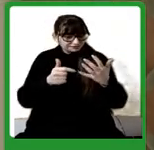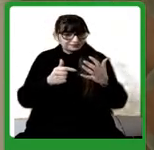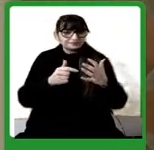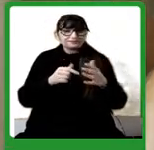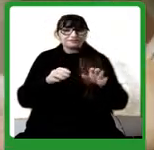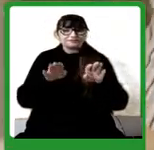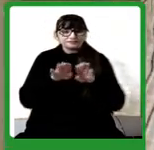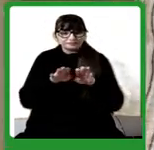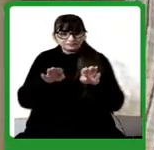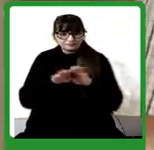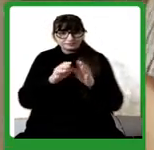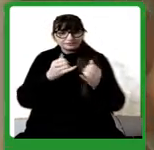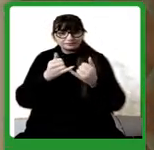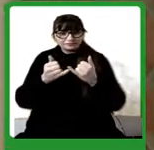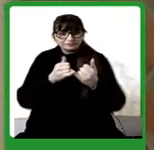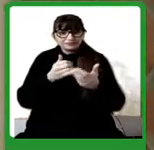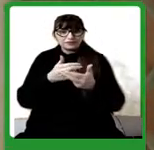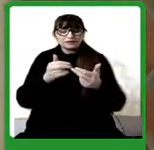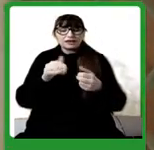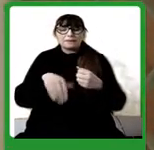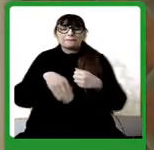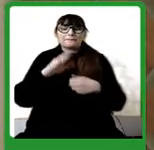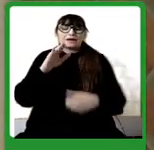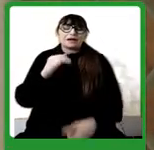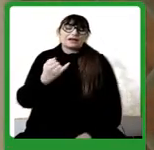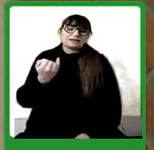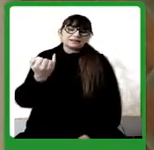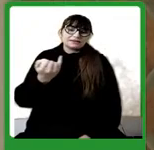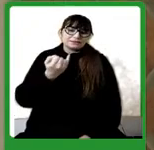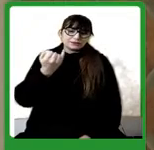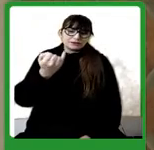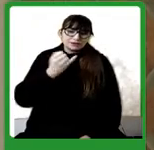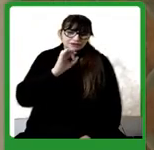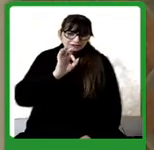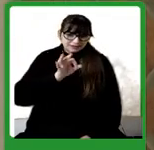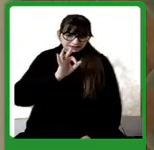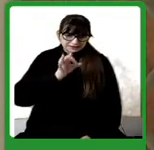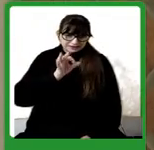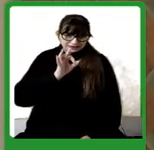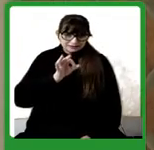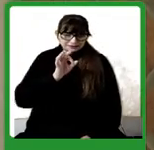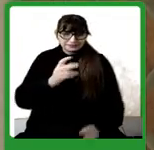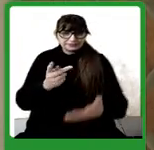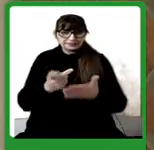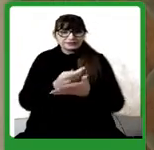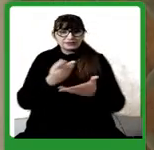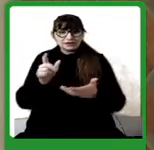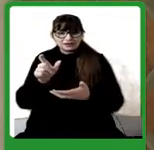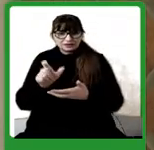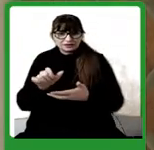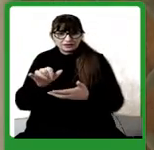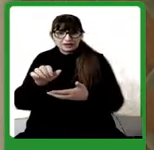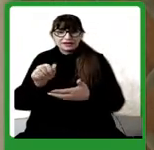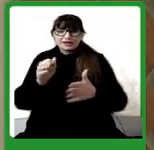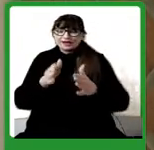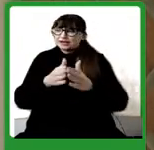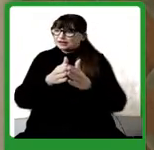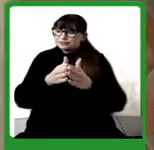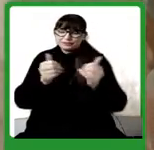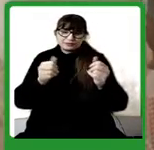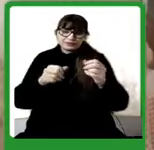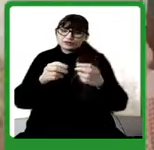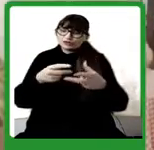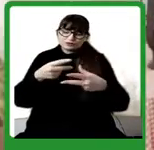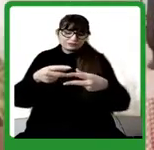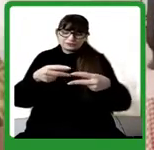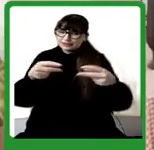A coisa mais importante, a coisa mais certa que a colonada vai fazer no Sicredi é pedir brinde. Eu duvido que nunca pediram um brinde